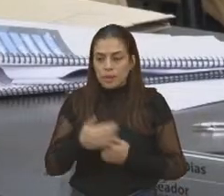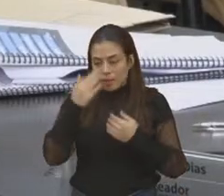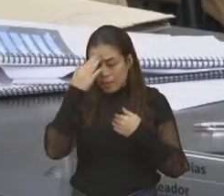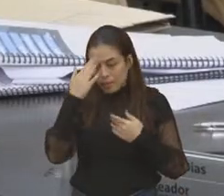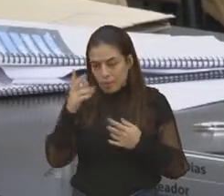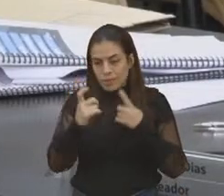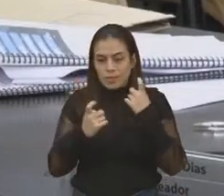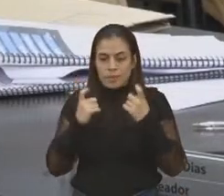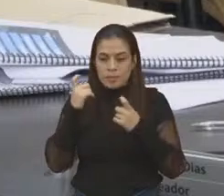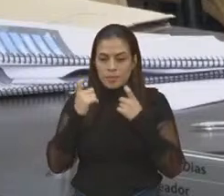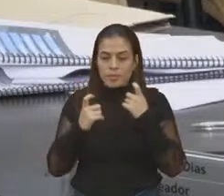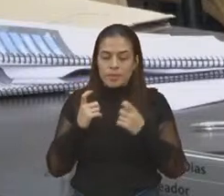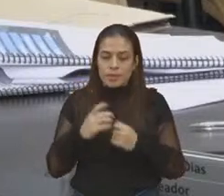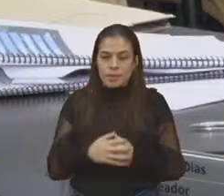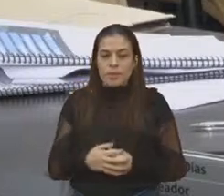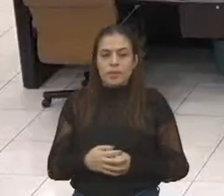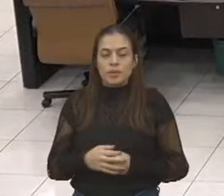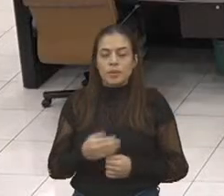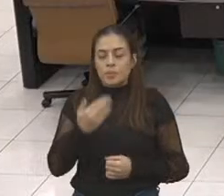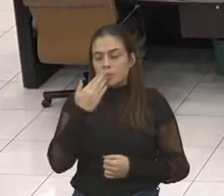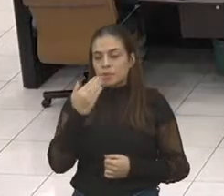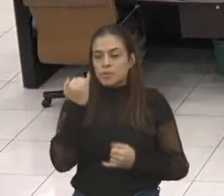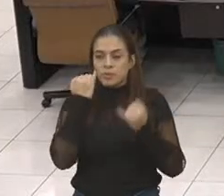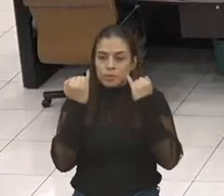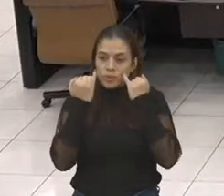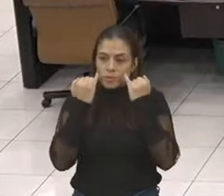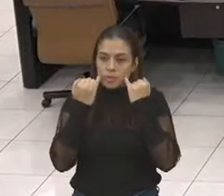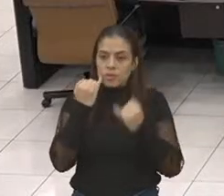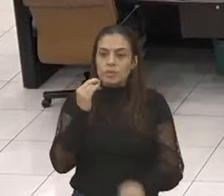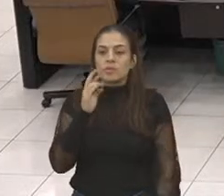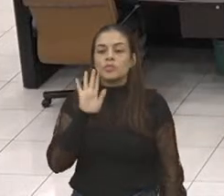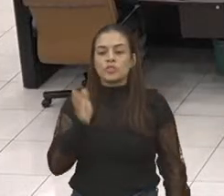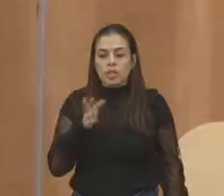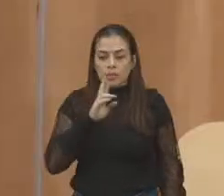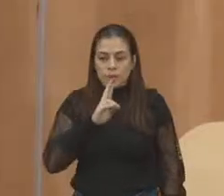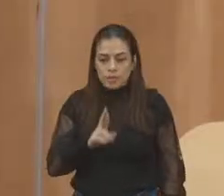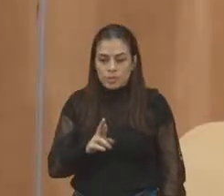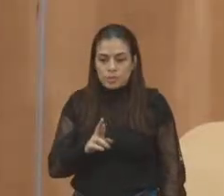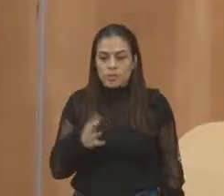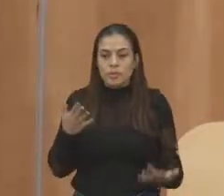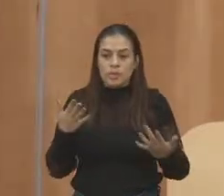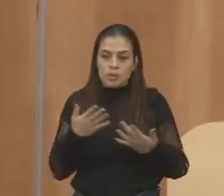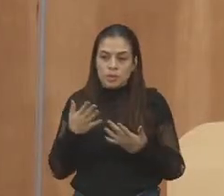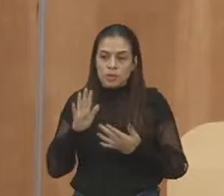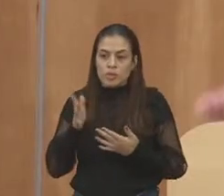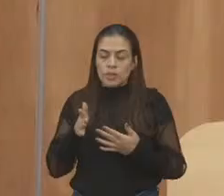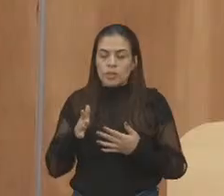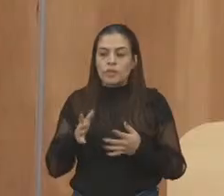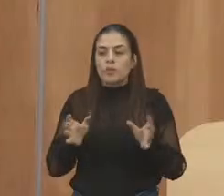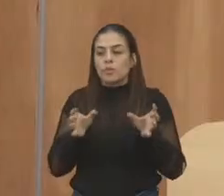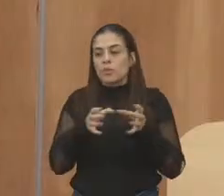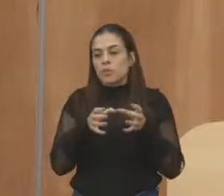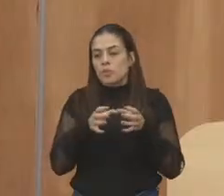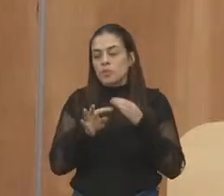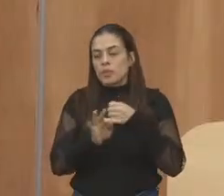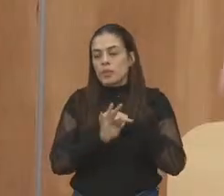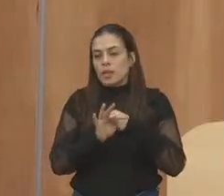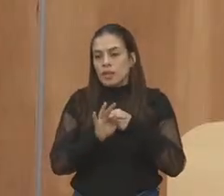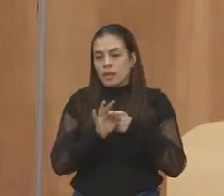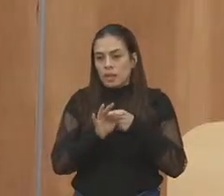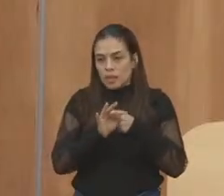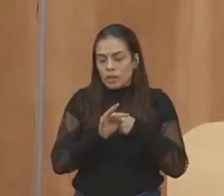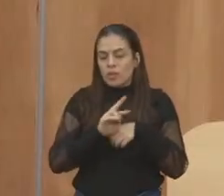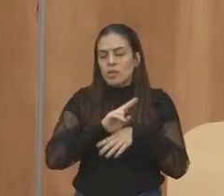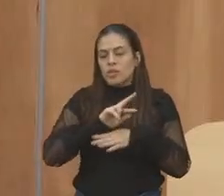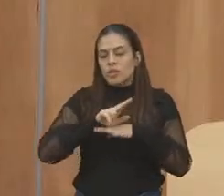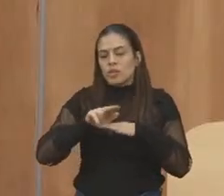Agradeço a preocupação, o pedido de informação foi respondido, nesse momento já foi montado o grupo técnico interdisciplinar, conforme